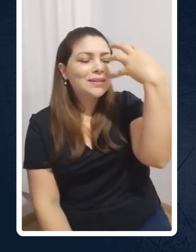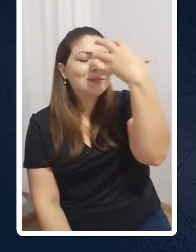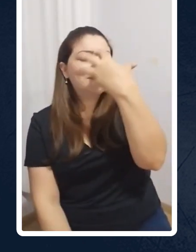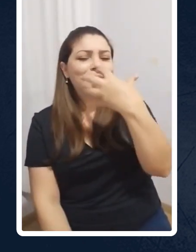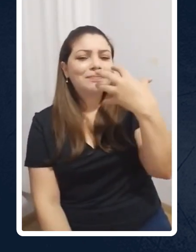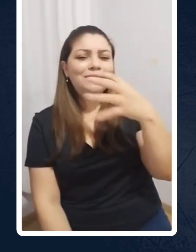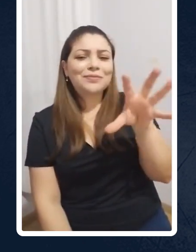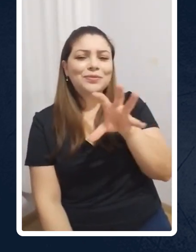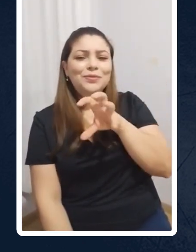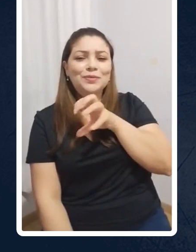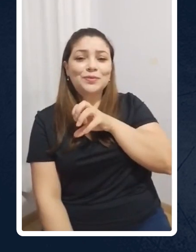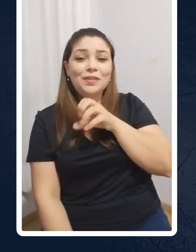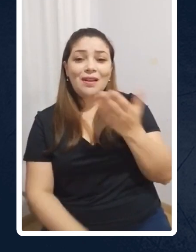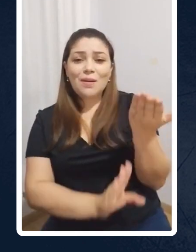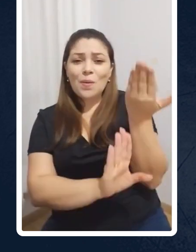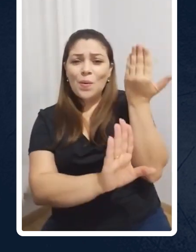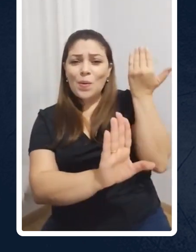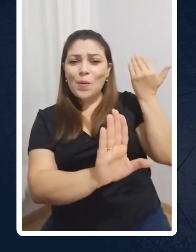ele e o amando.